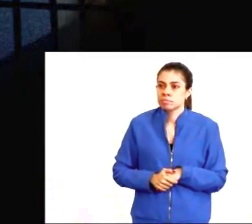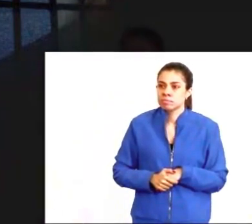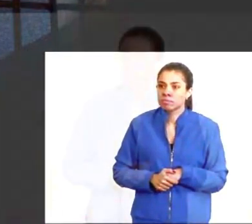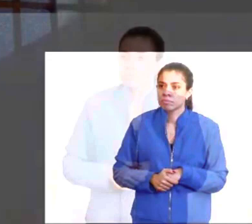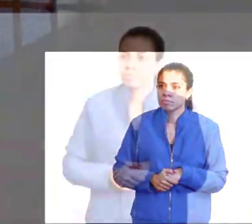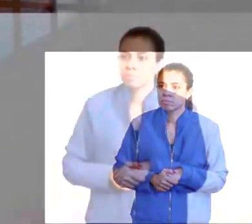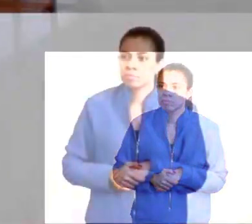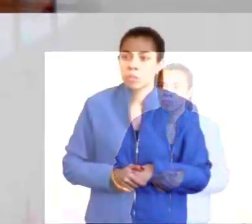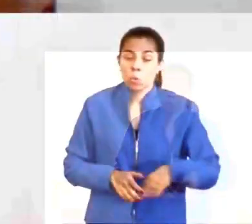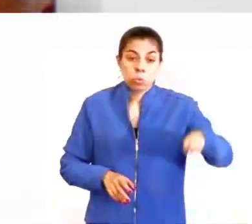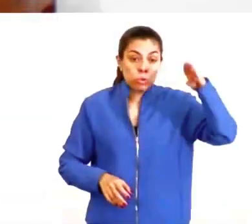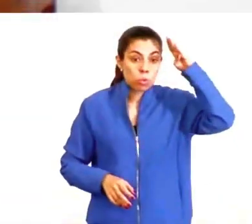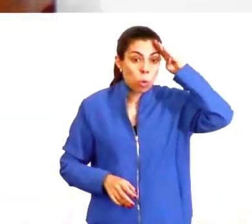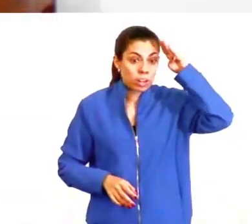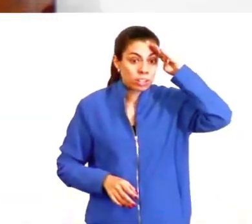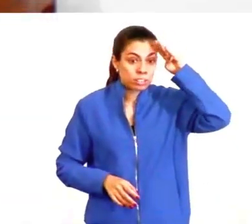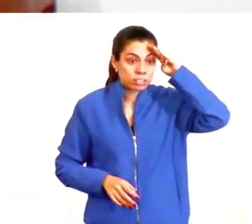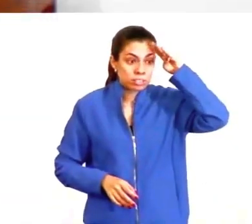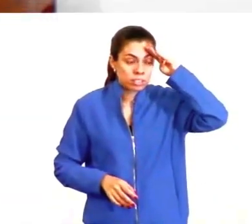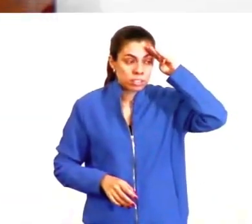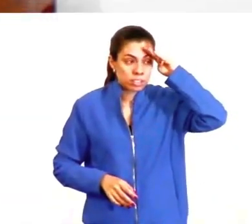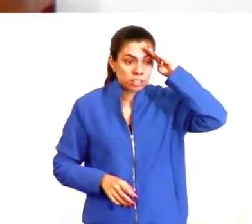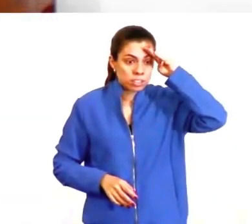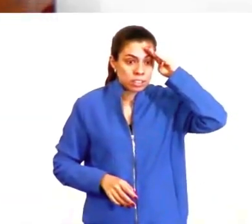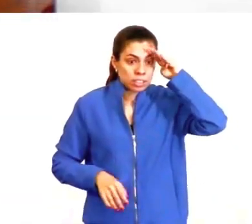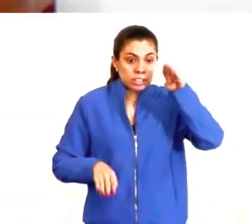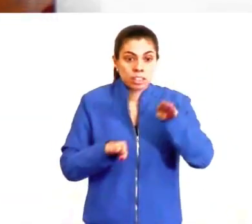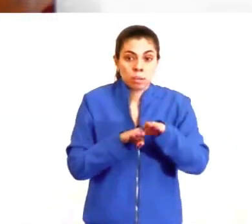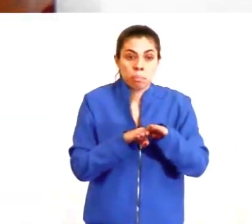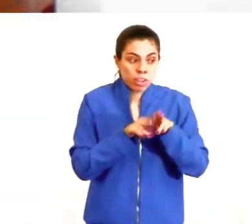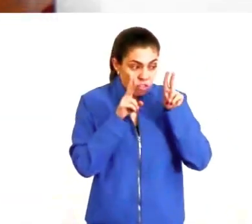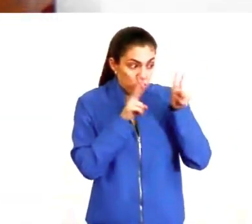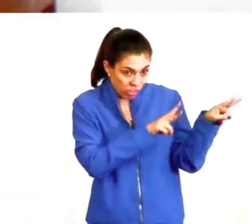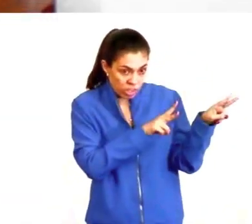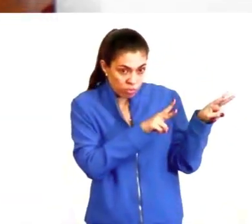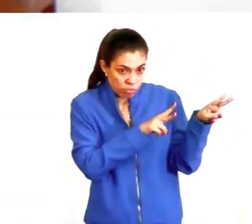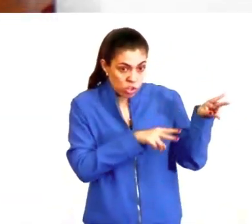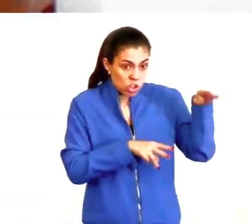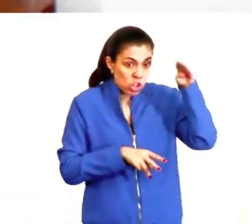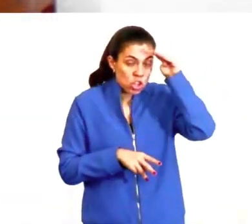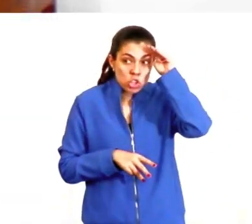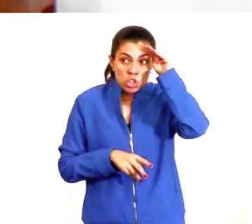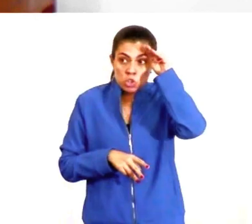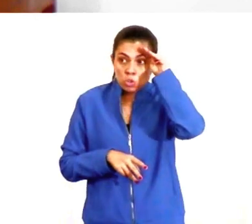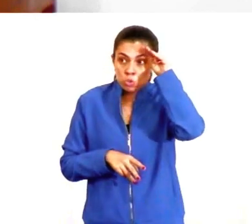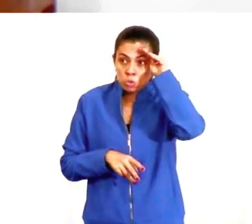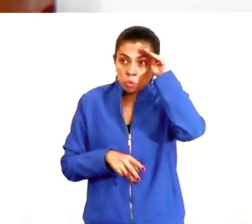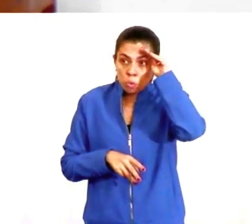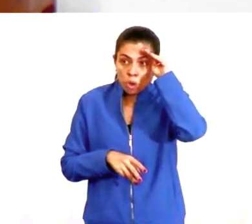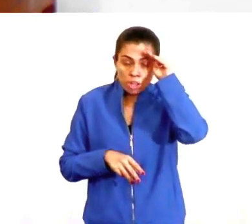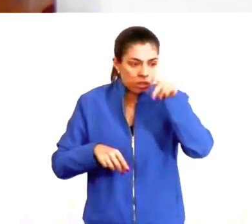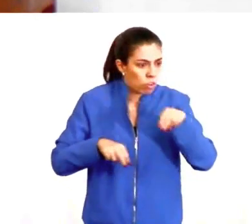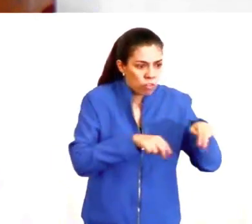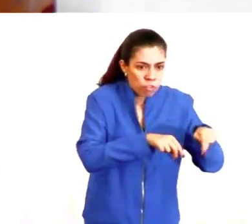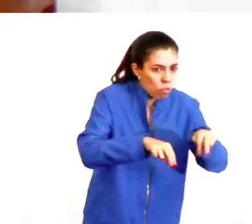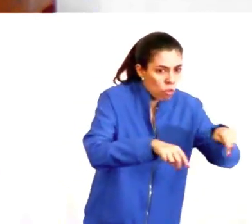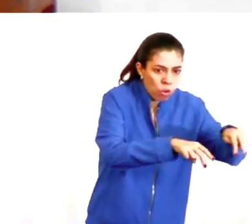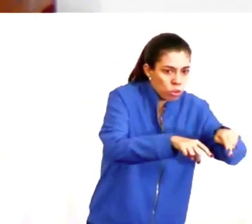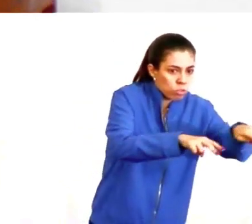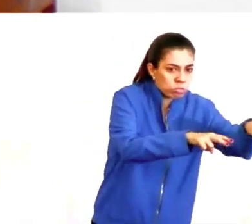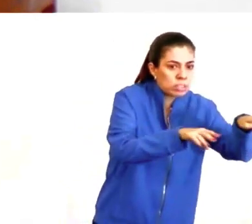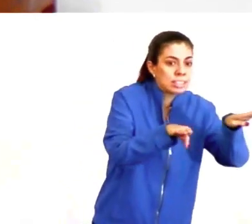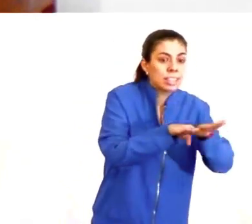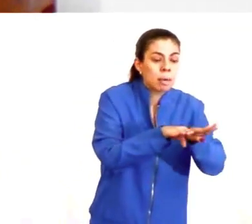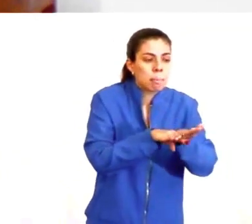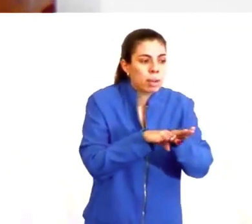o anjo falou. Eles ouviram, eles viram, eles também ficaram tão impactados que